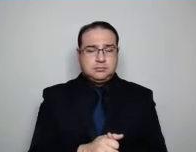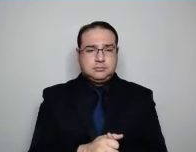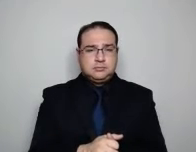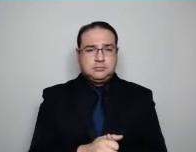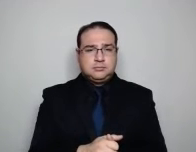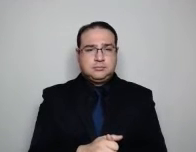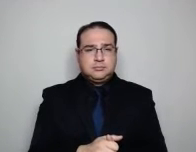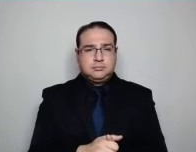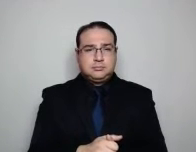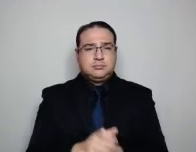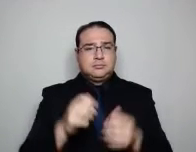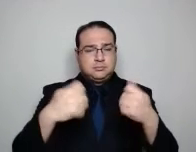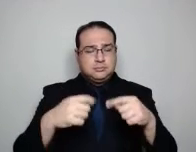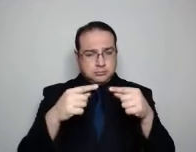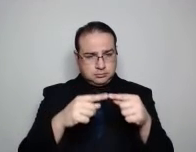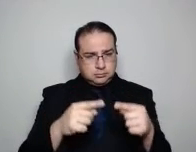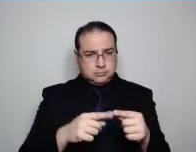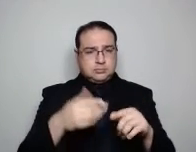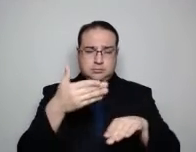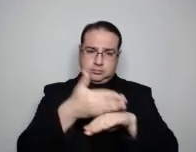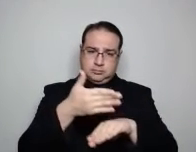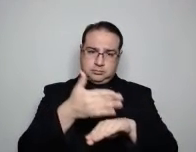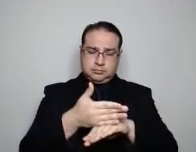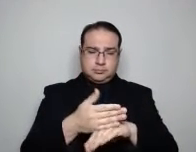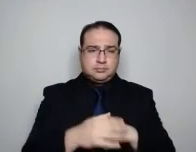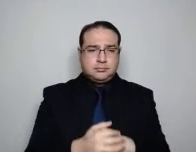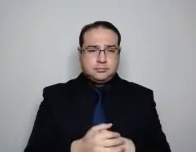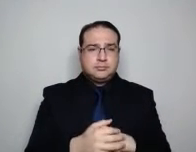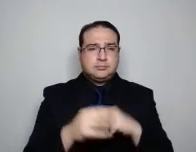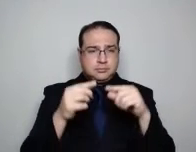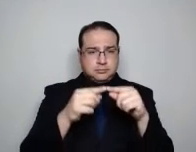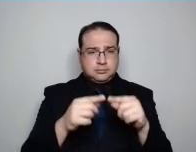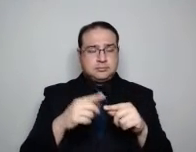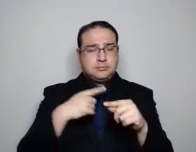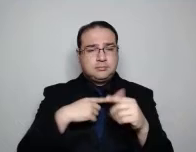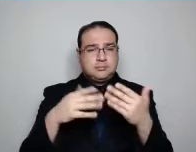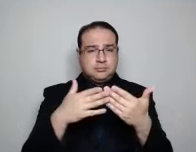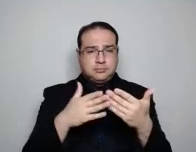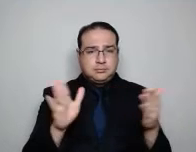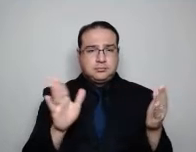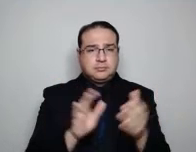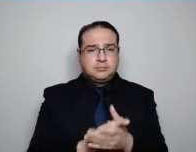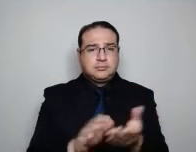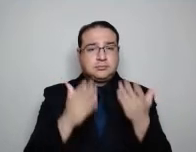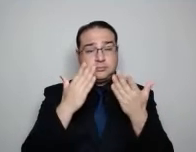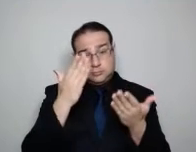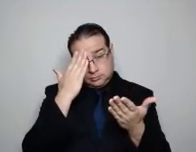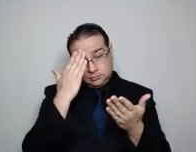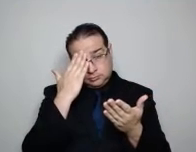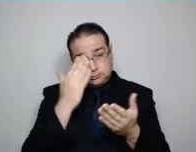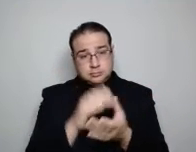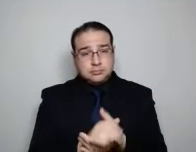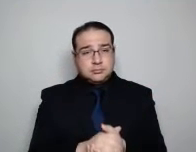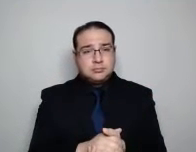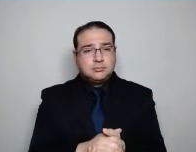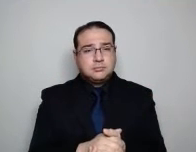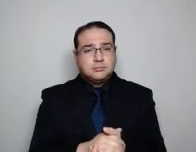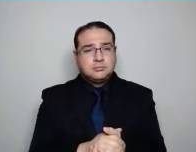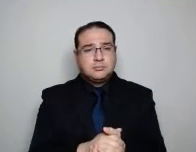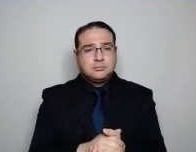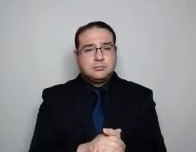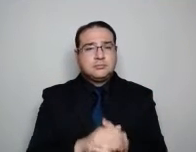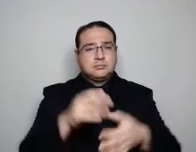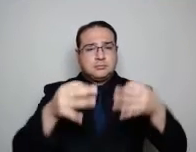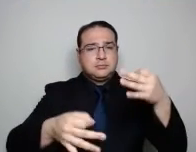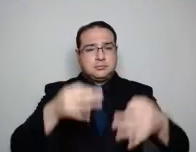deverão ter sua participação. Ainda abre, eu quero saber, como magistrado e como pai,